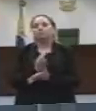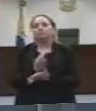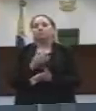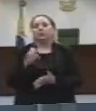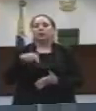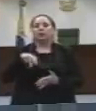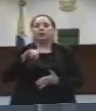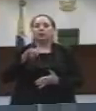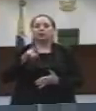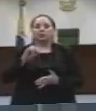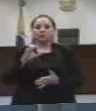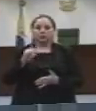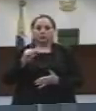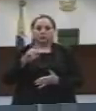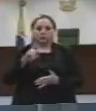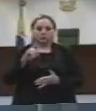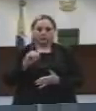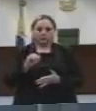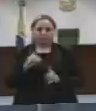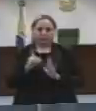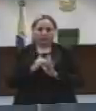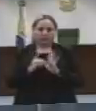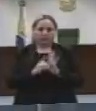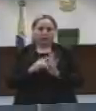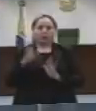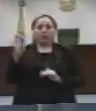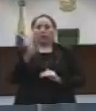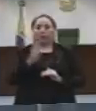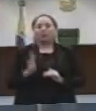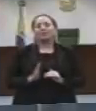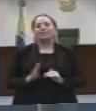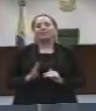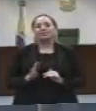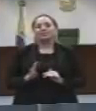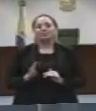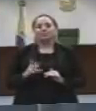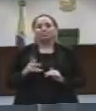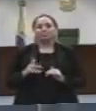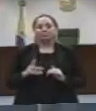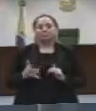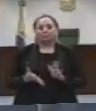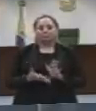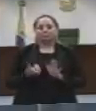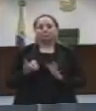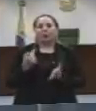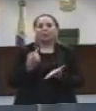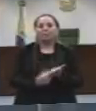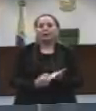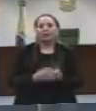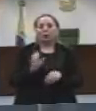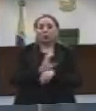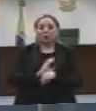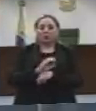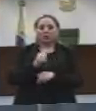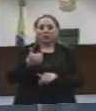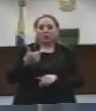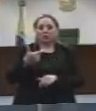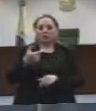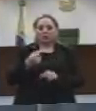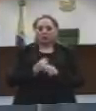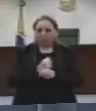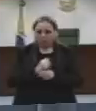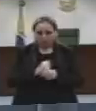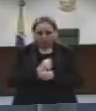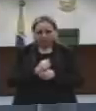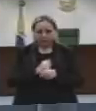vazão a esse decreto e o Brasil rompe um Marco constitucional de 120 anos praticamente quando